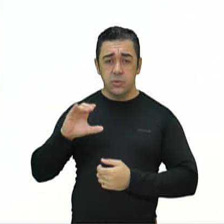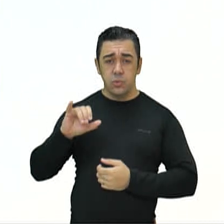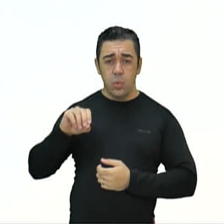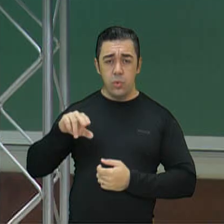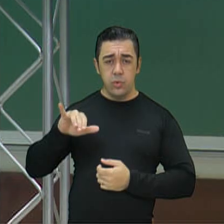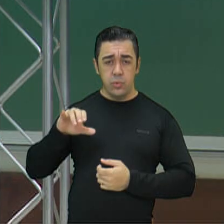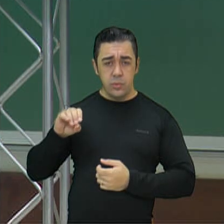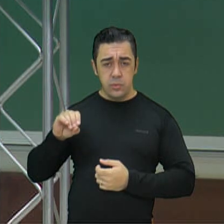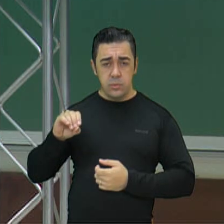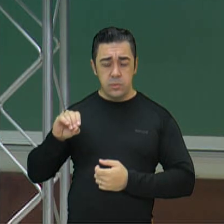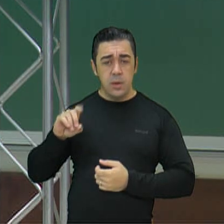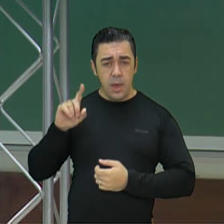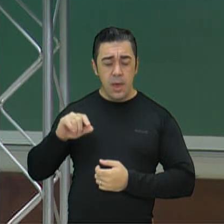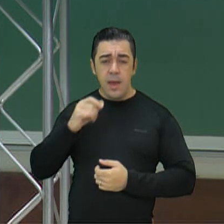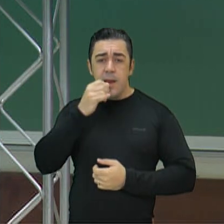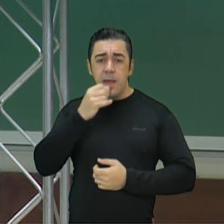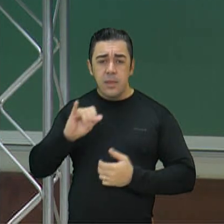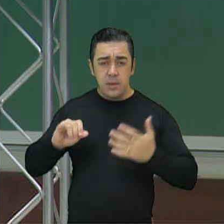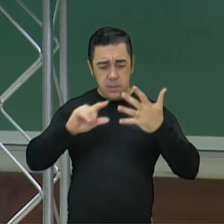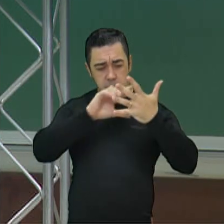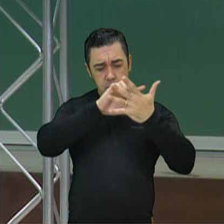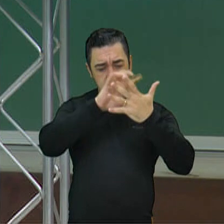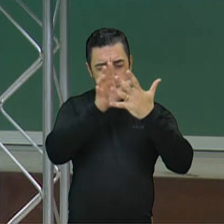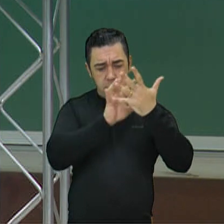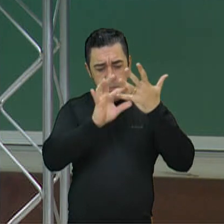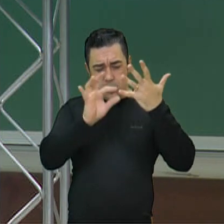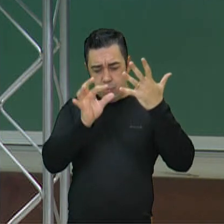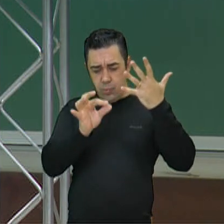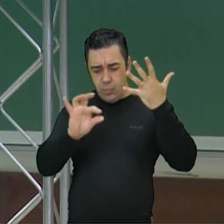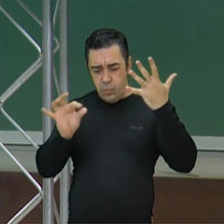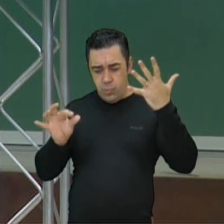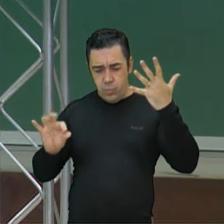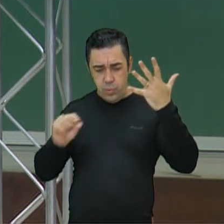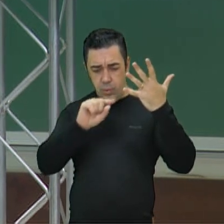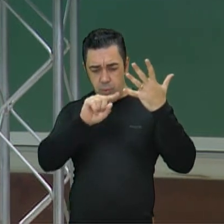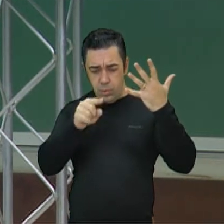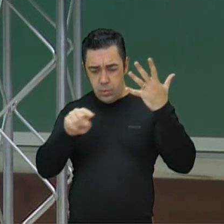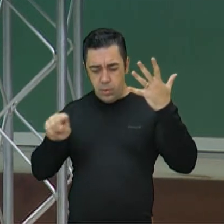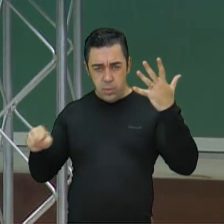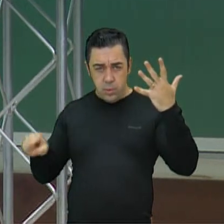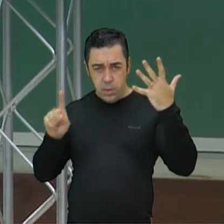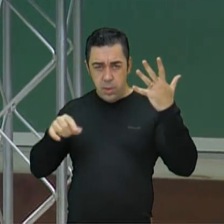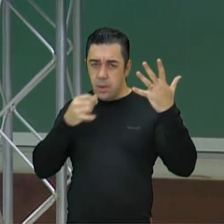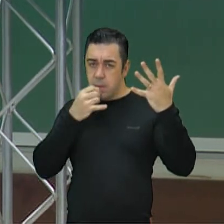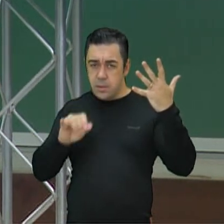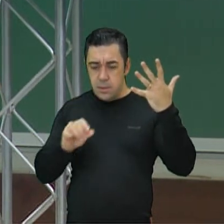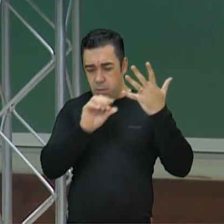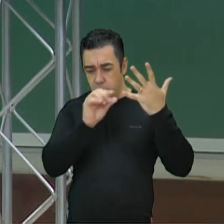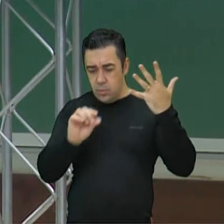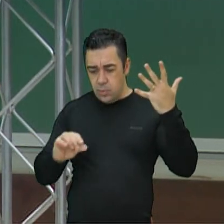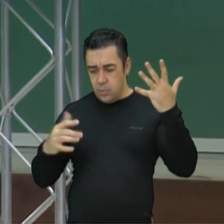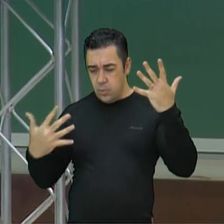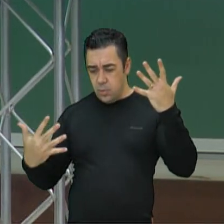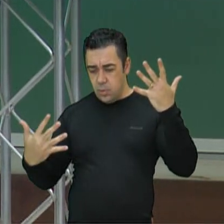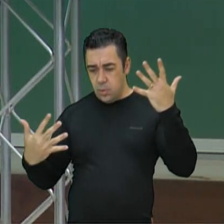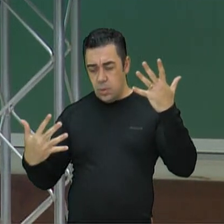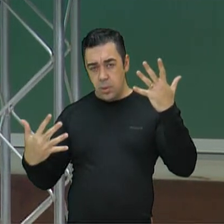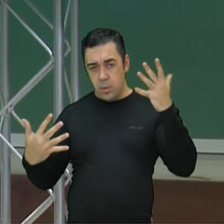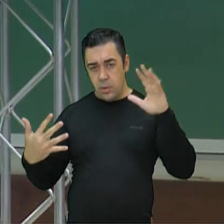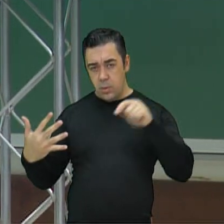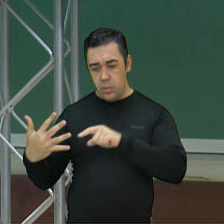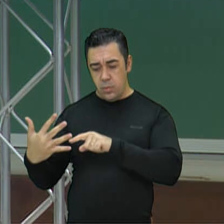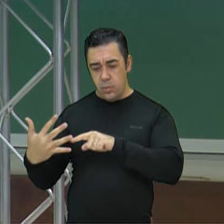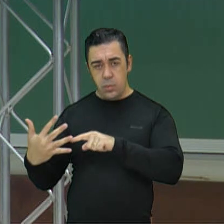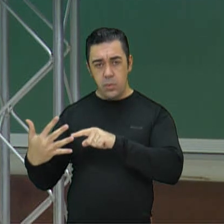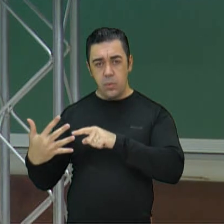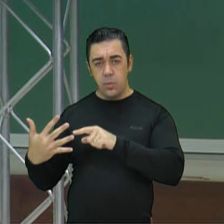a condução da corrente elétrica. Esses axônios é um cordão. Então, essa mensagem é passada de neurônio para